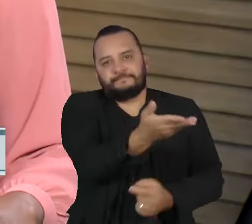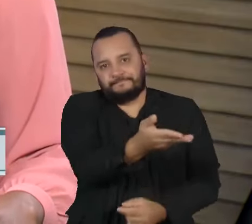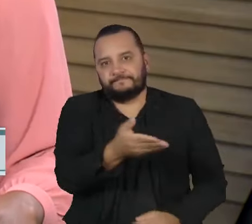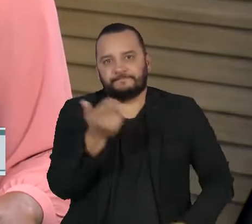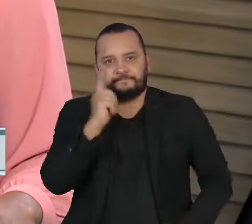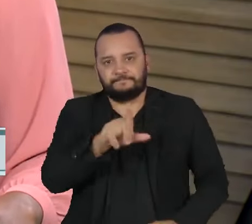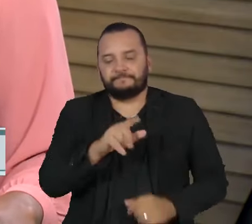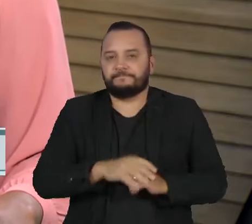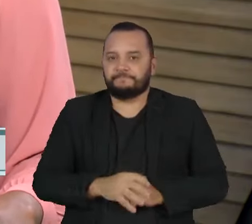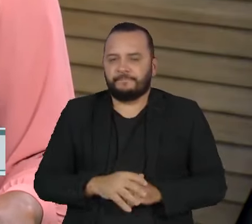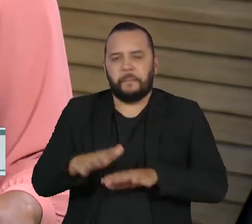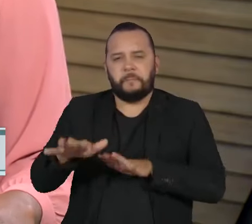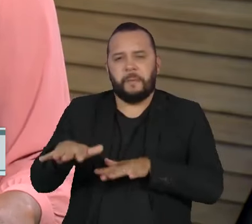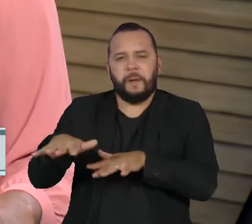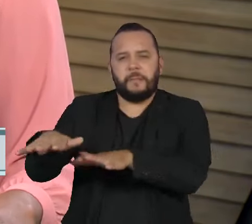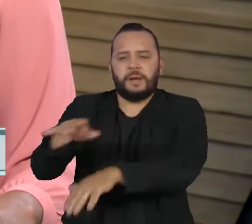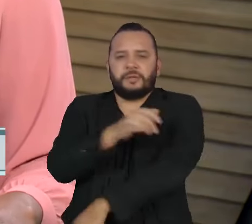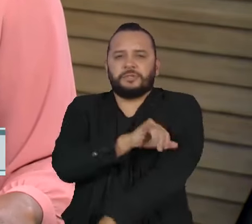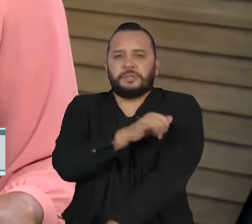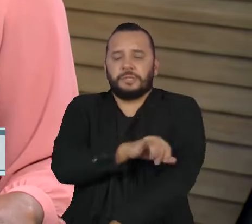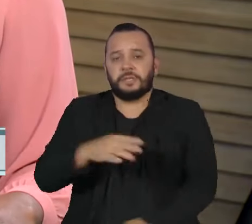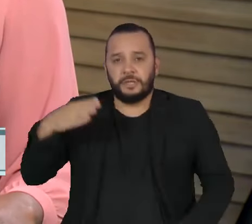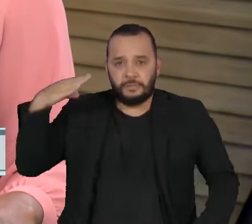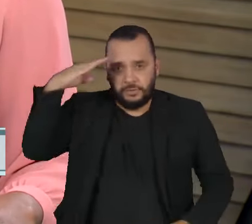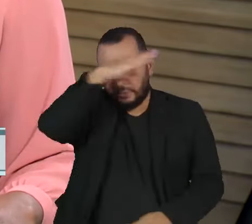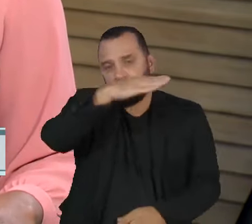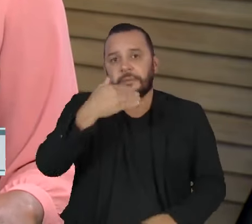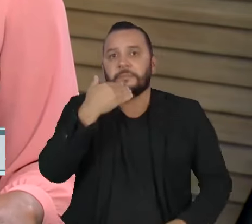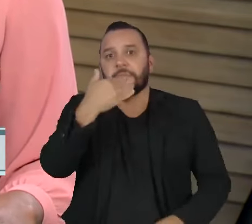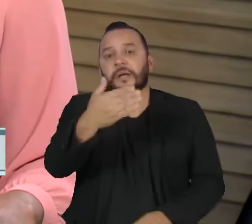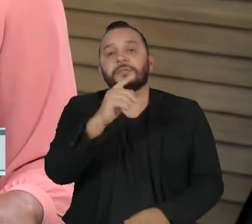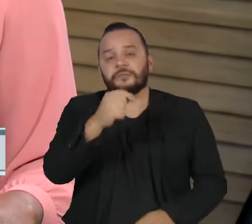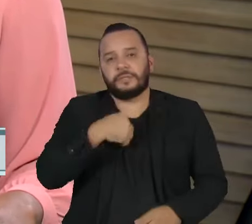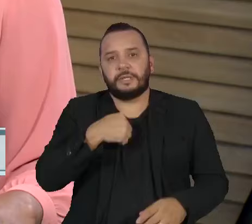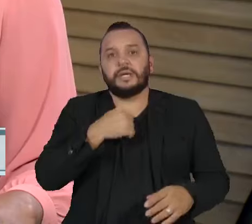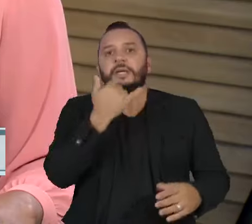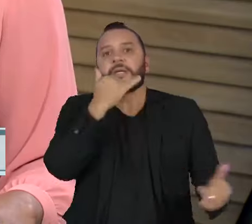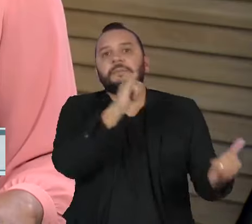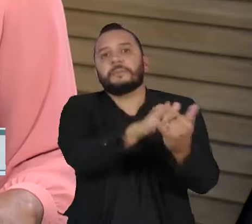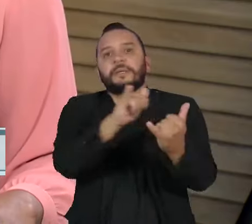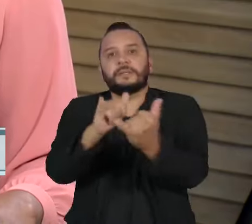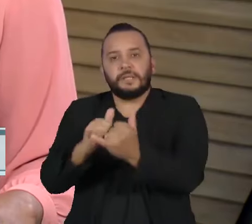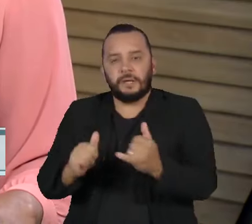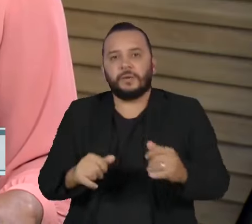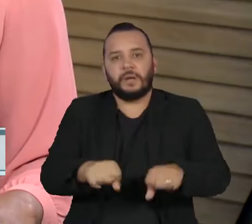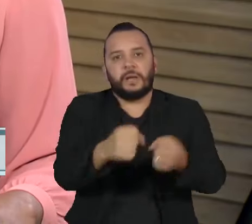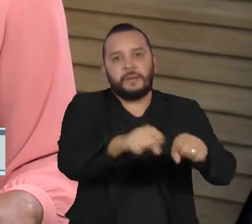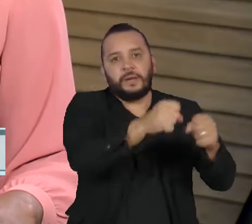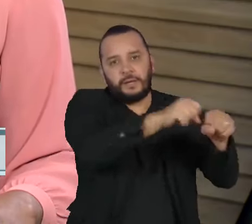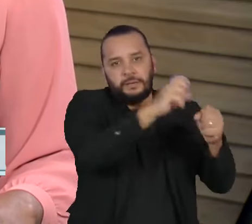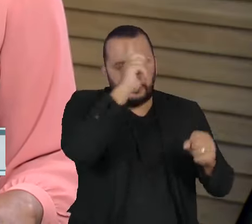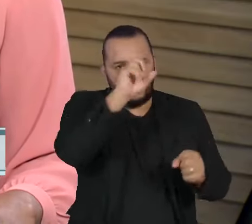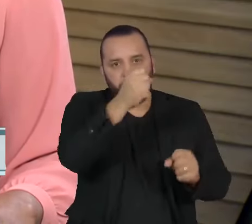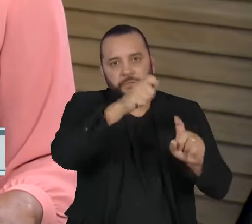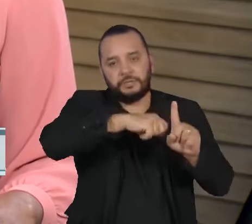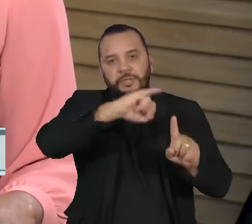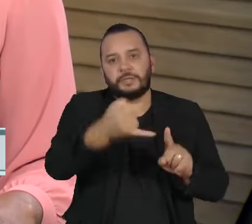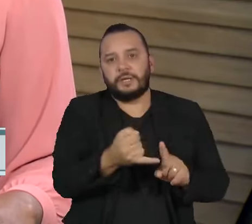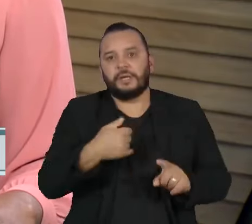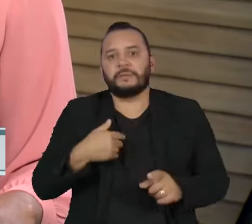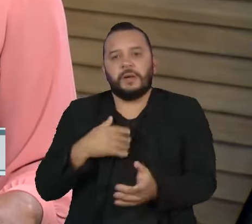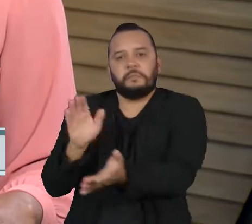Em ato no Rio de Janeiro, Bolsonaro volta a pedir anistia para os atos de 8 de janeiro, elogia Elon Musk e